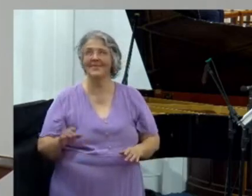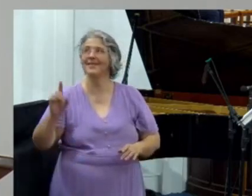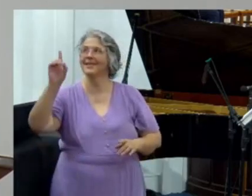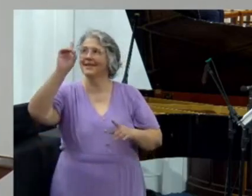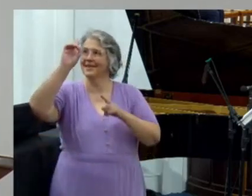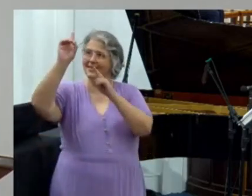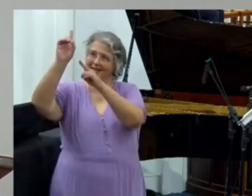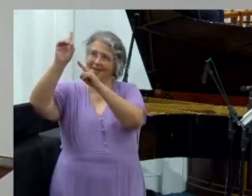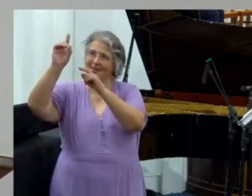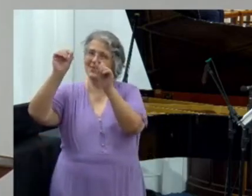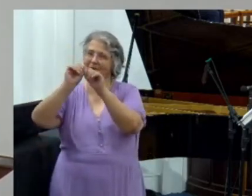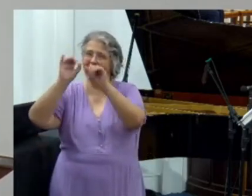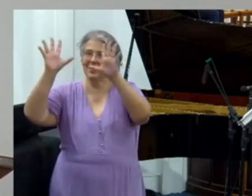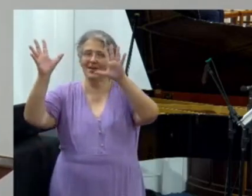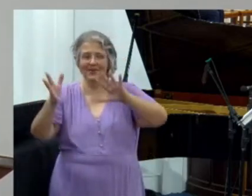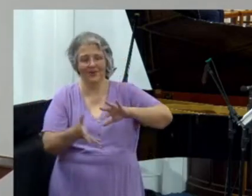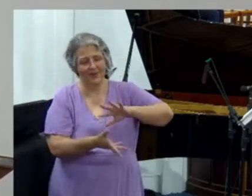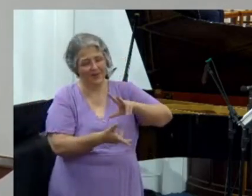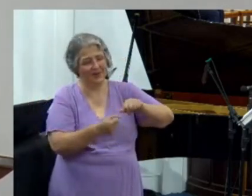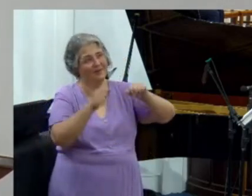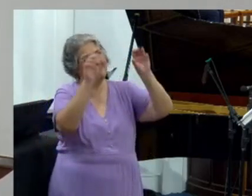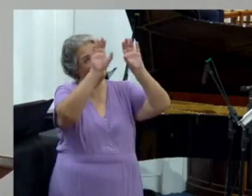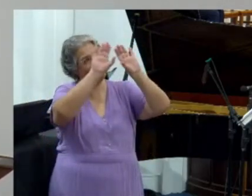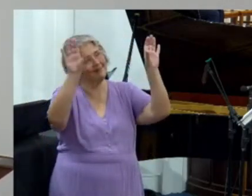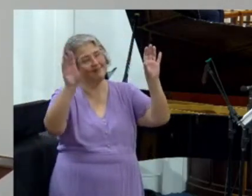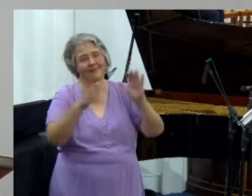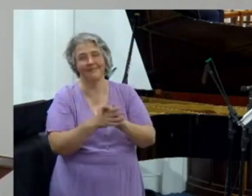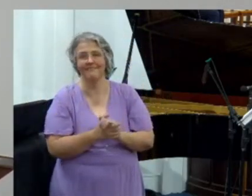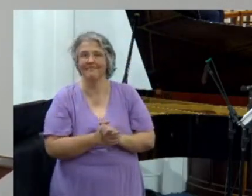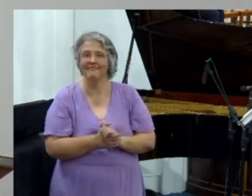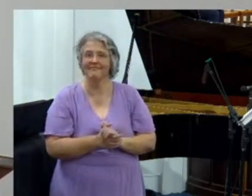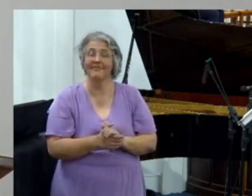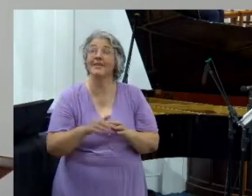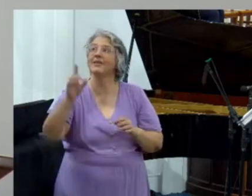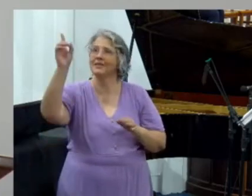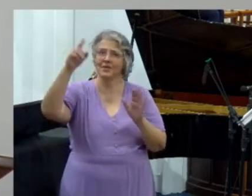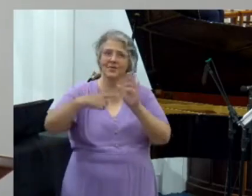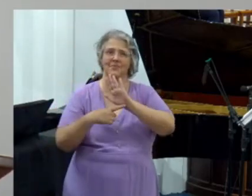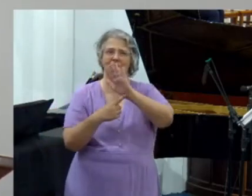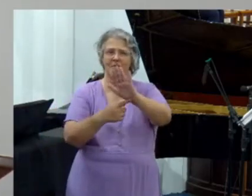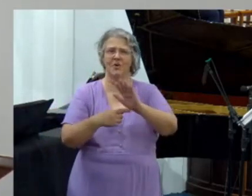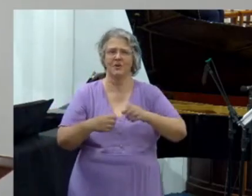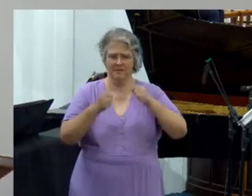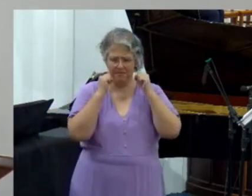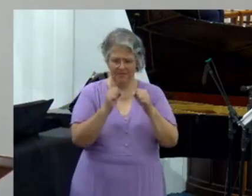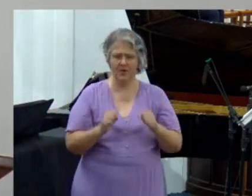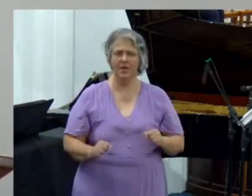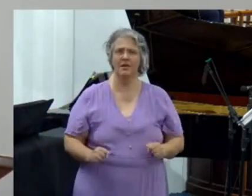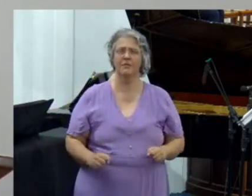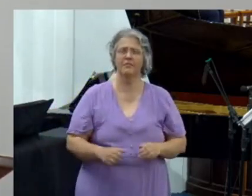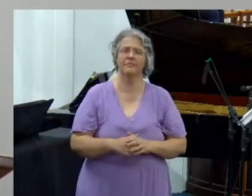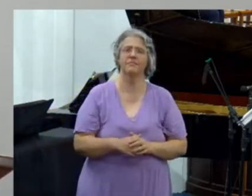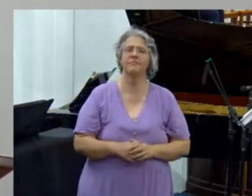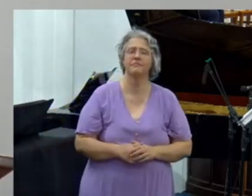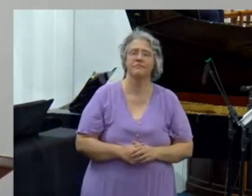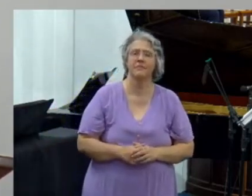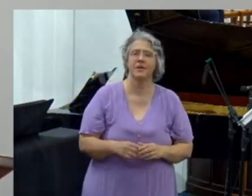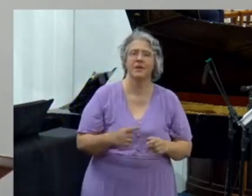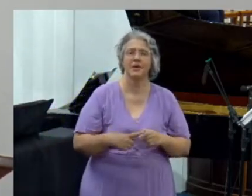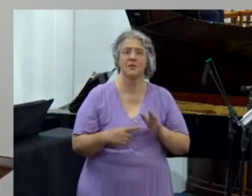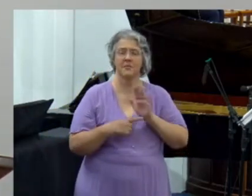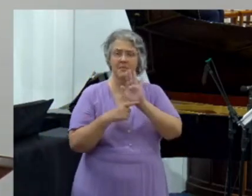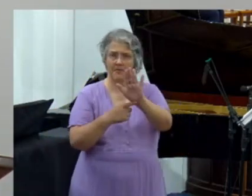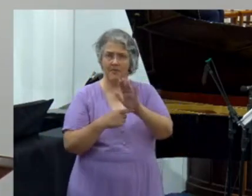terra. Jesus Cristo adentra esse lugar. Jesus Cristo revela a sua autoridade ali. Mostra